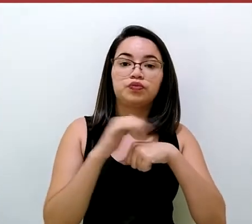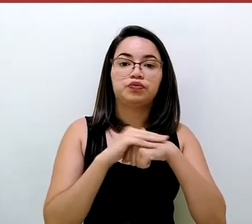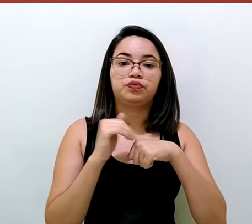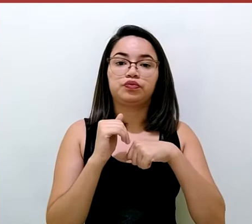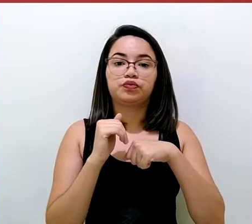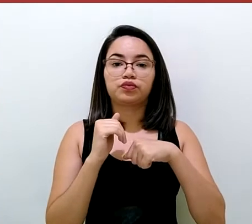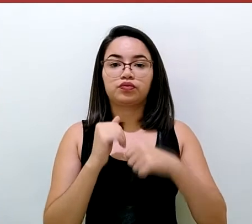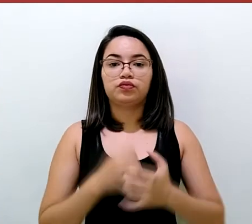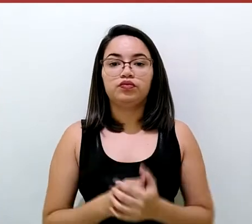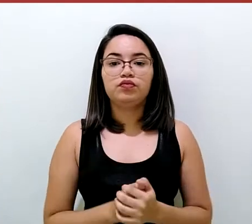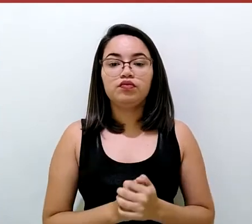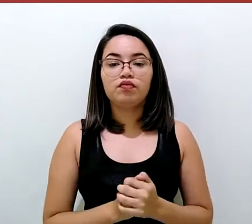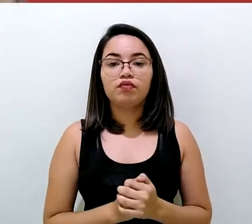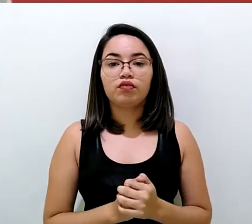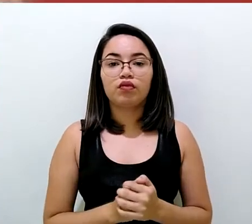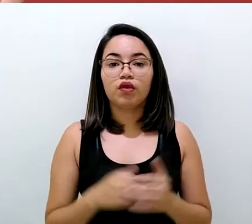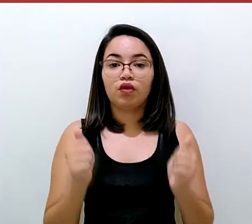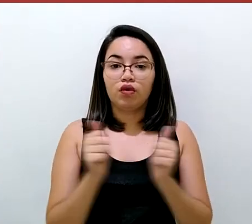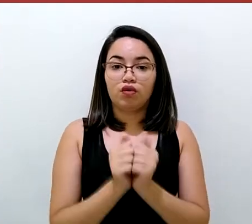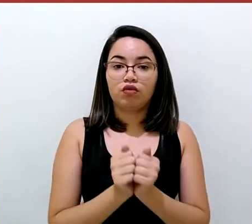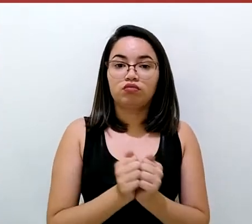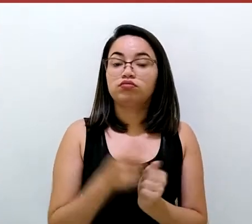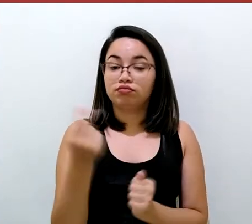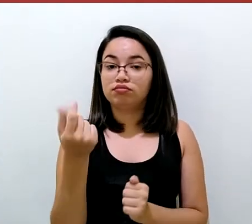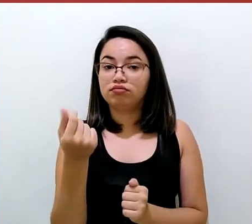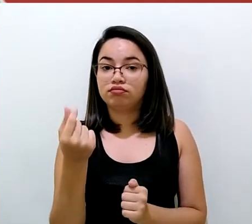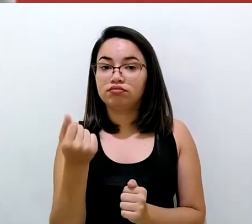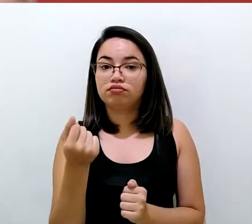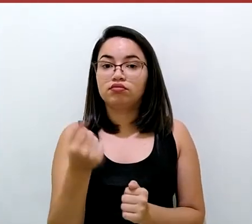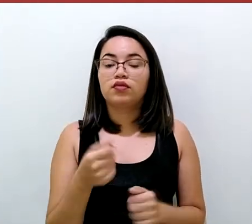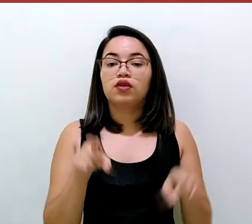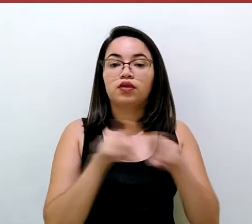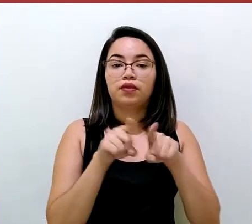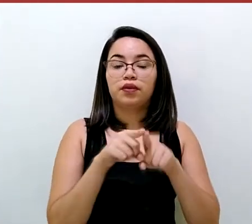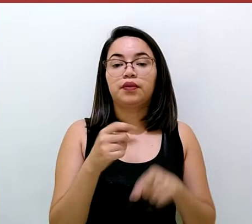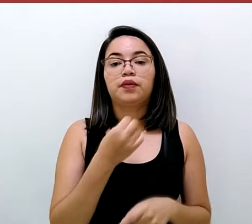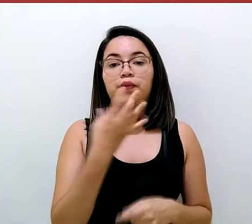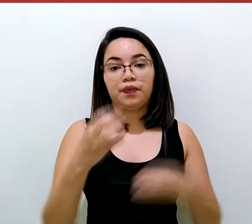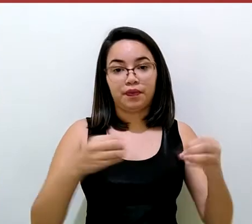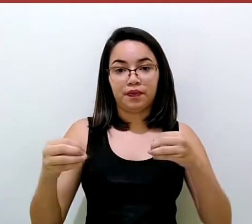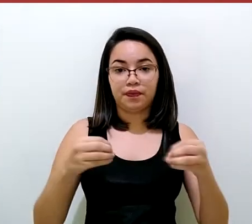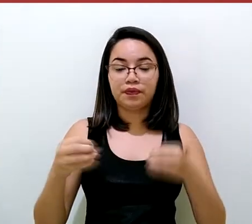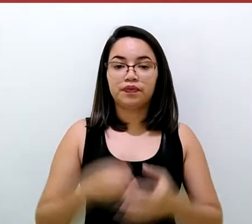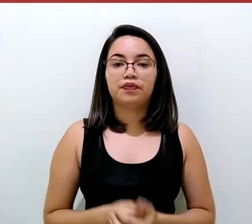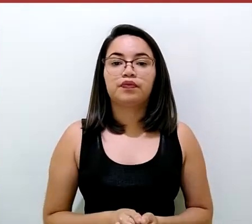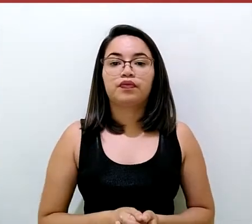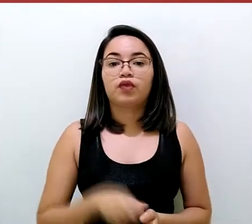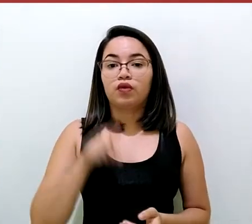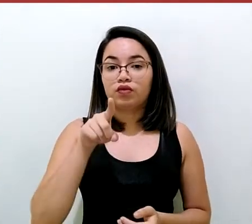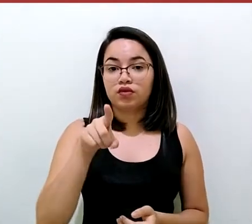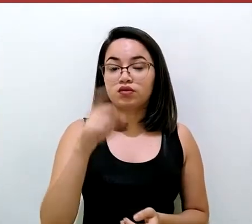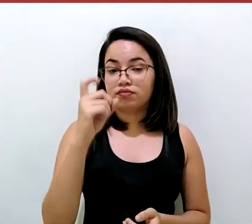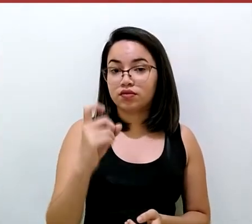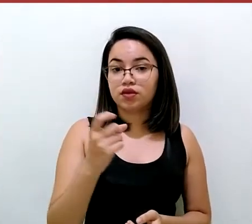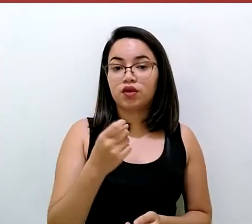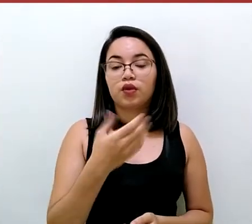um cuidado com as questões financeiras e com as boas obras. Você, como